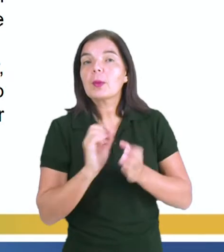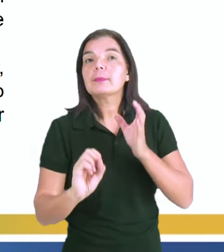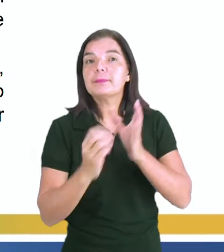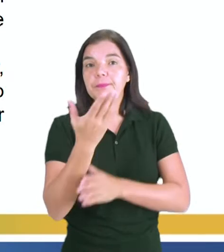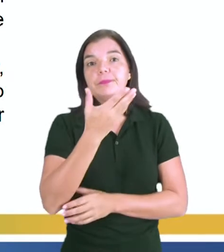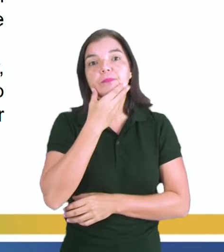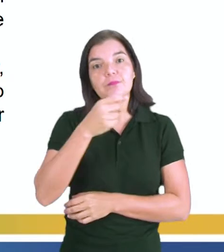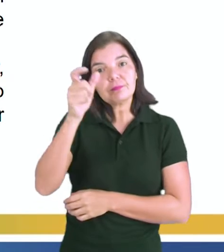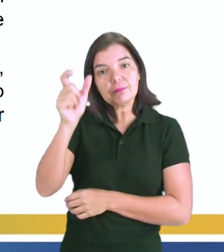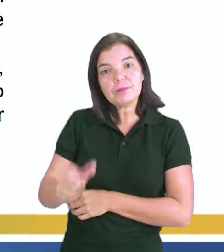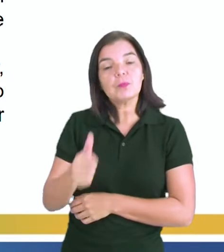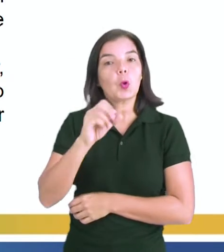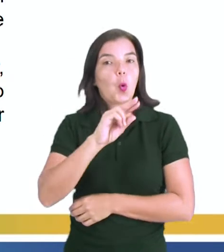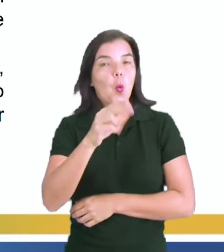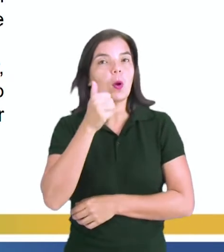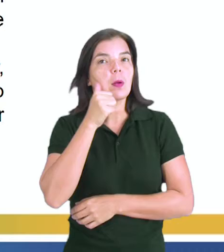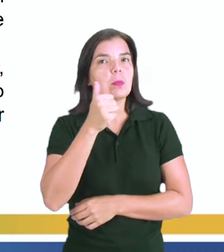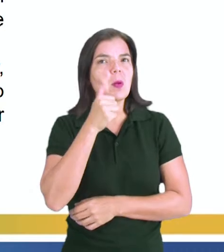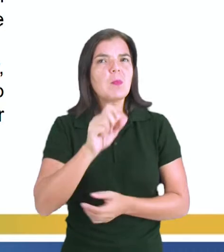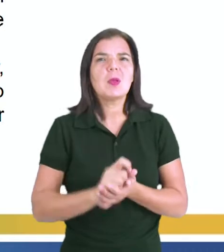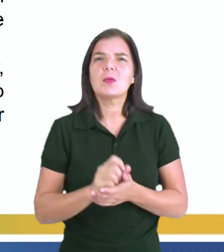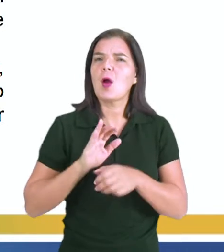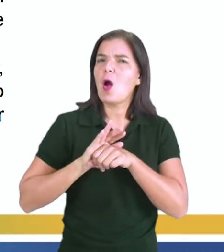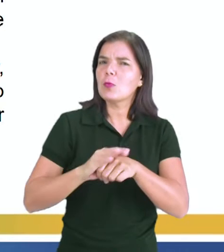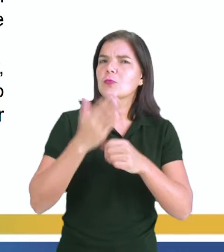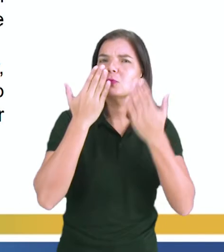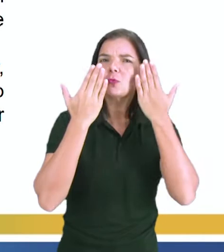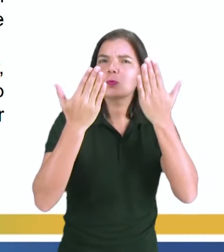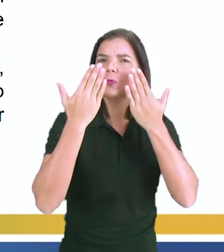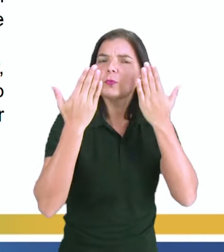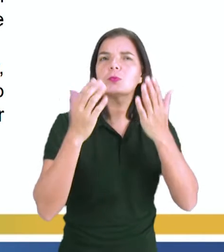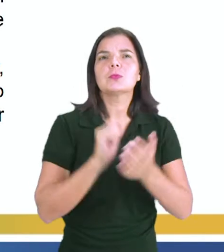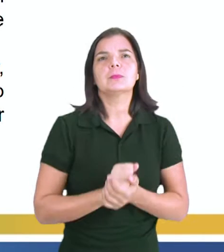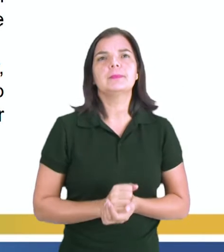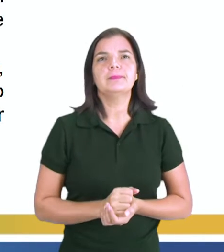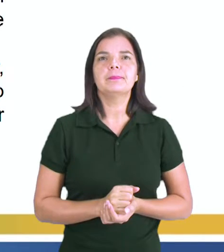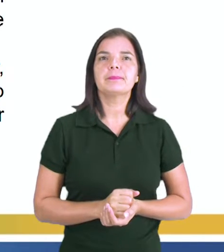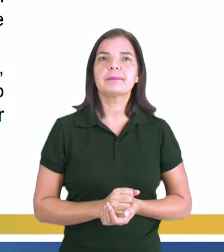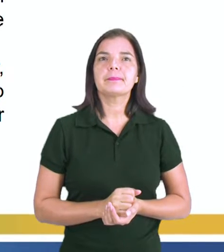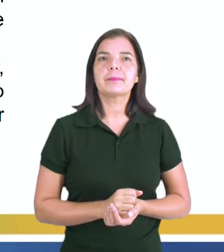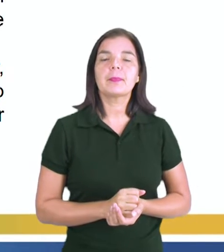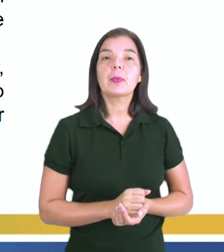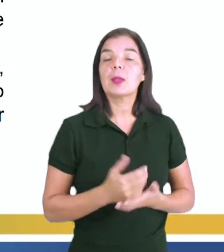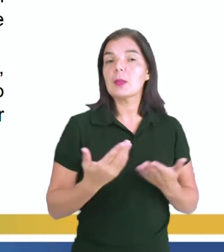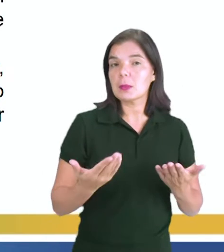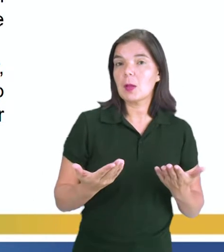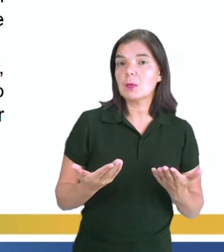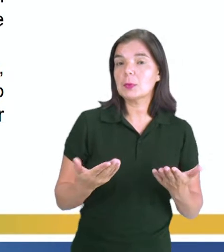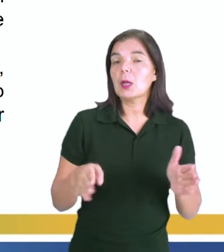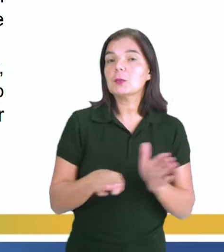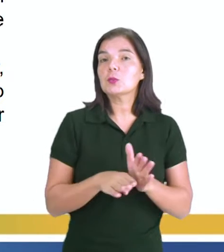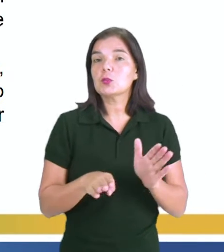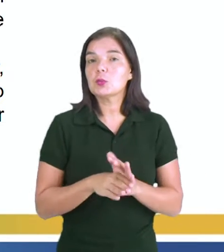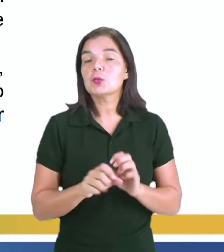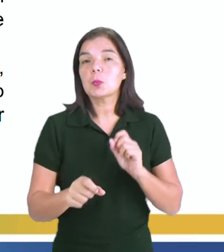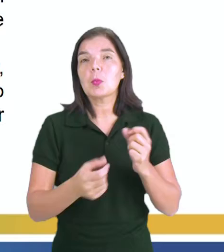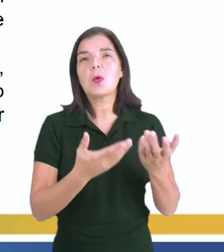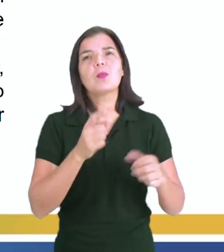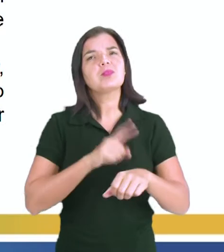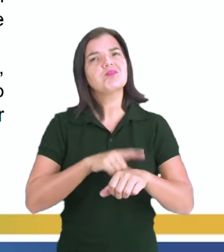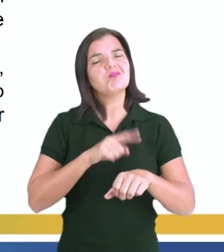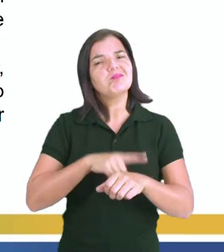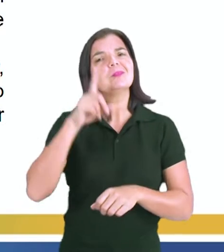com o menino ou a menina, e invocam o auxílio de psicólogos para ajudar. Então, gente, está chegando aí para muitos um